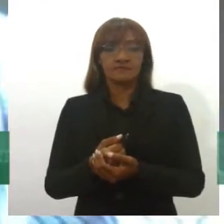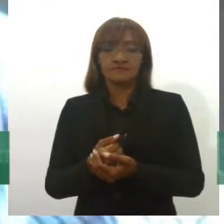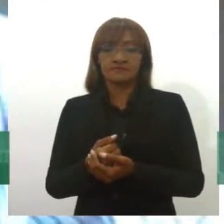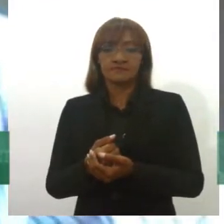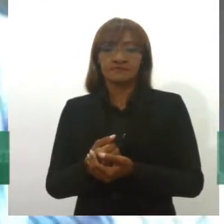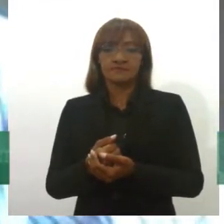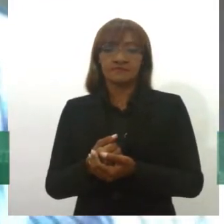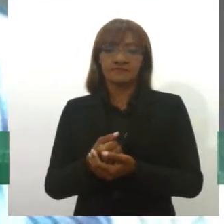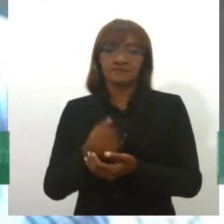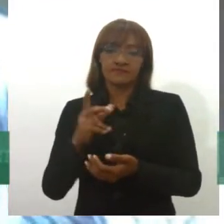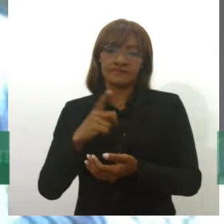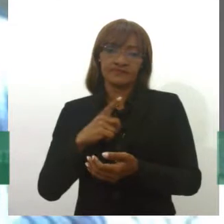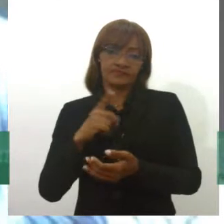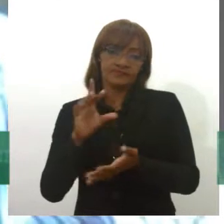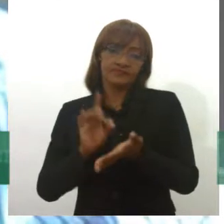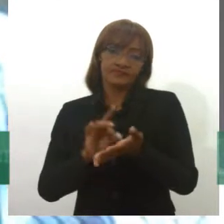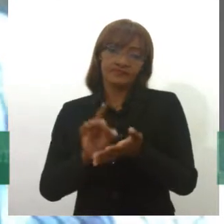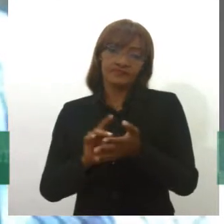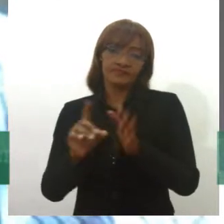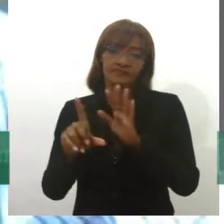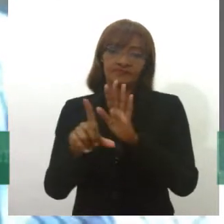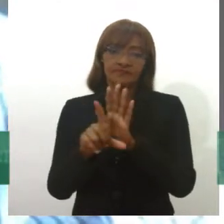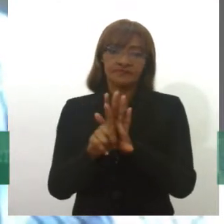vai se operacionalizar realmente a lei que